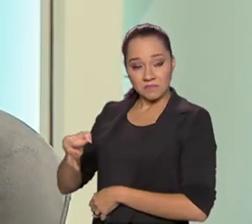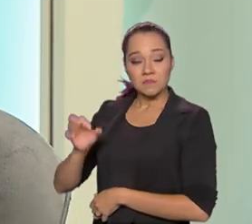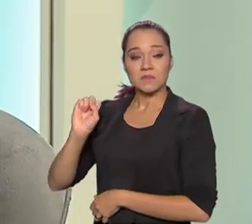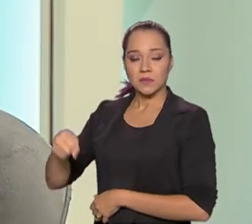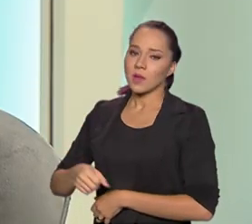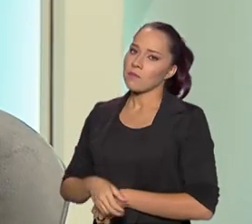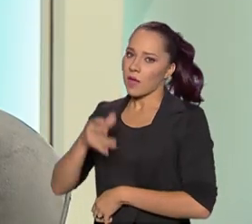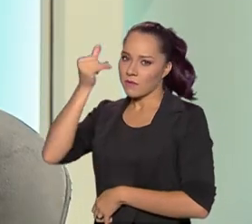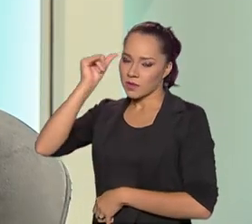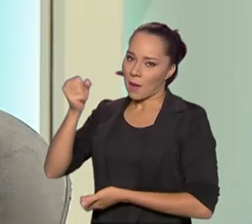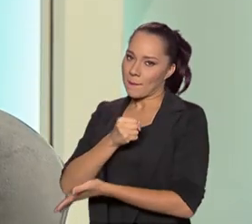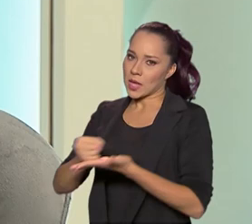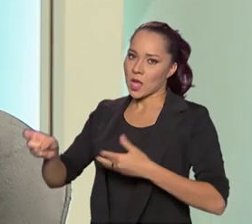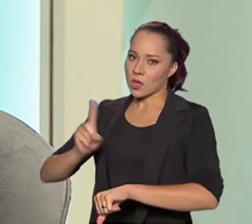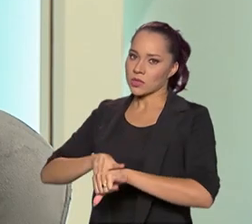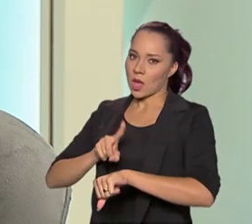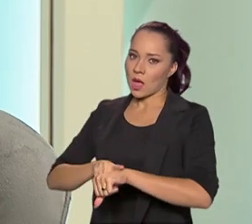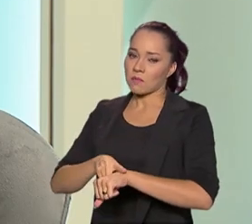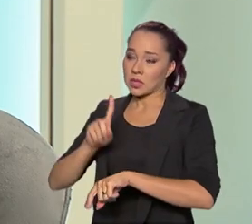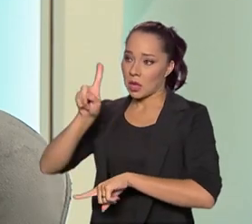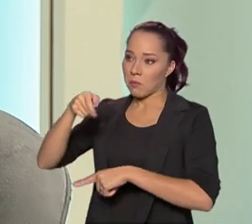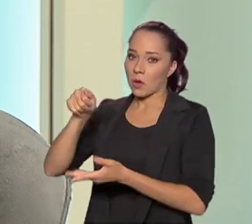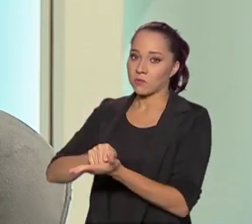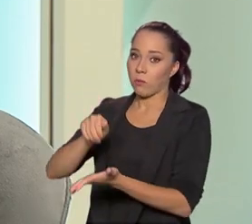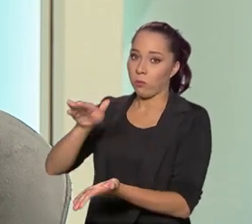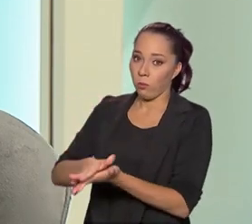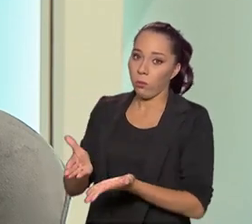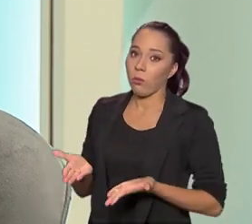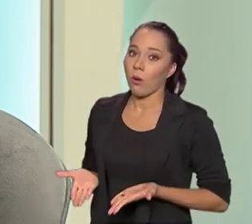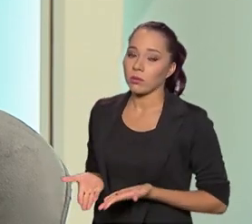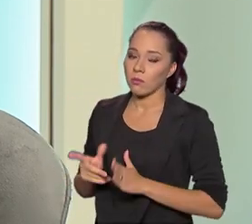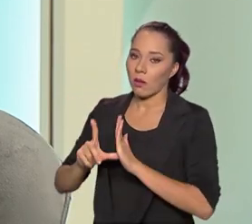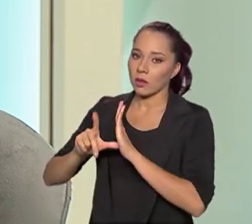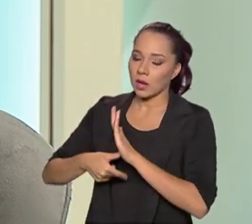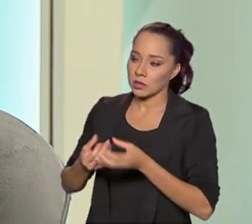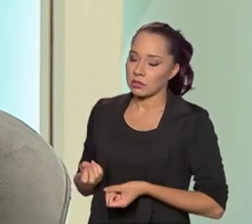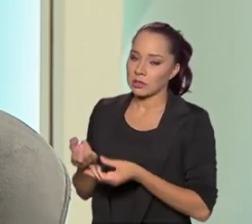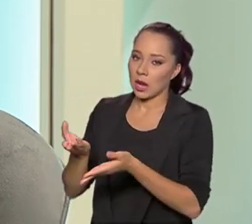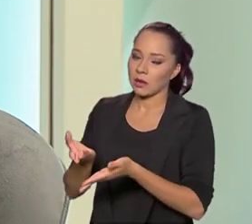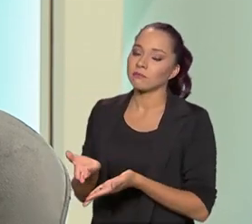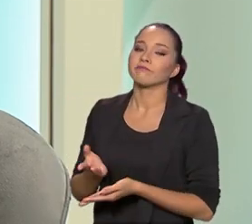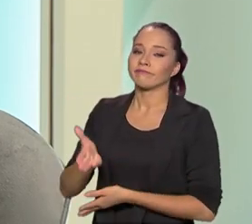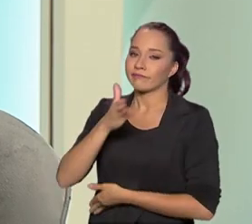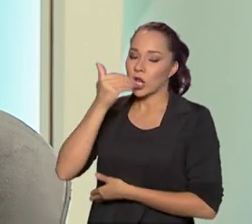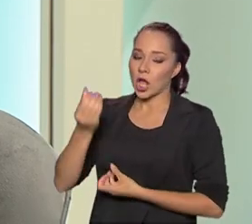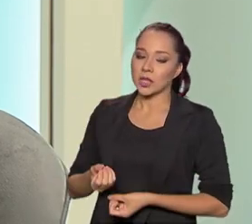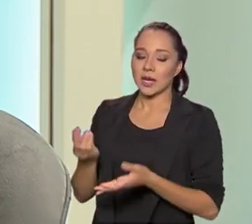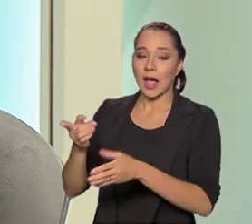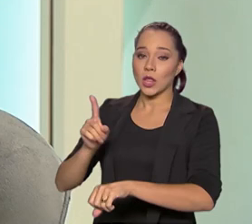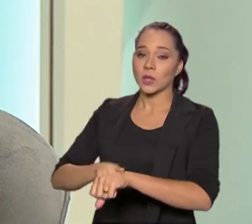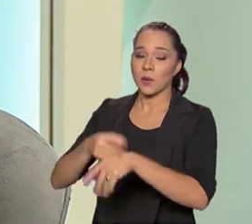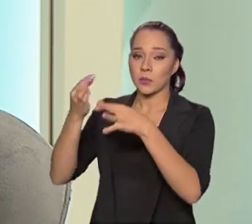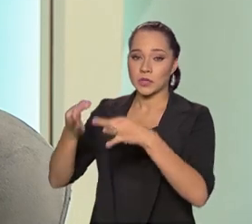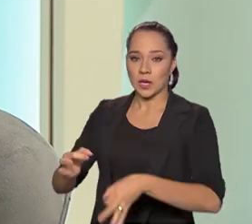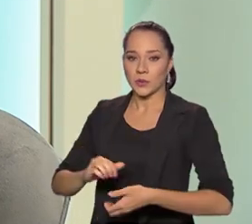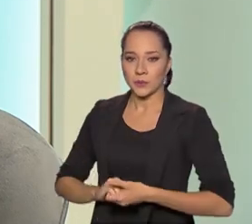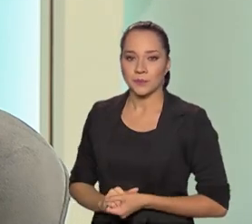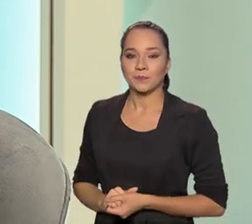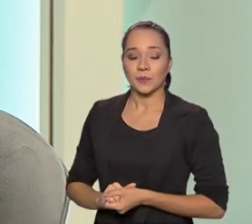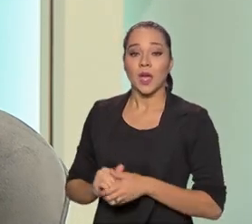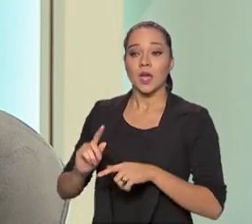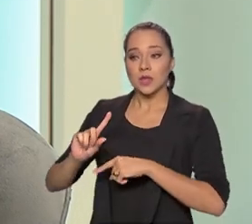não perder o prazo e não ser onerado com multa pelo atraso na entrega, ele pode entregar dentro do prazo